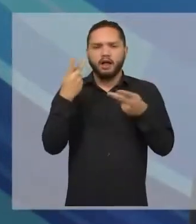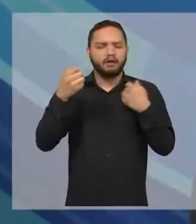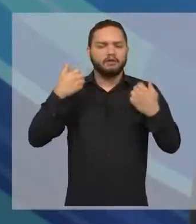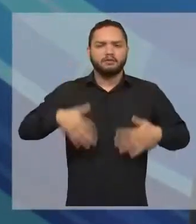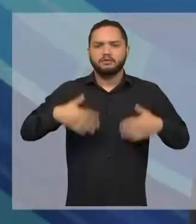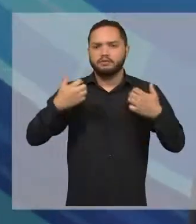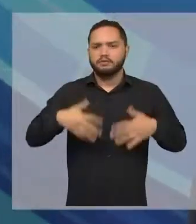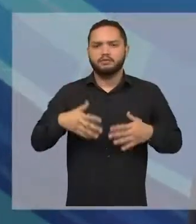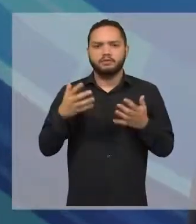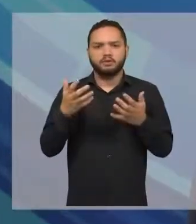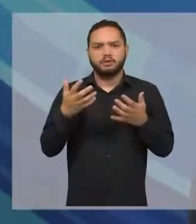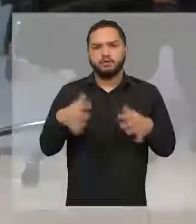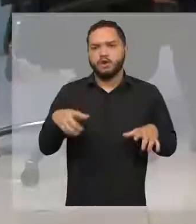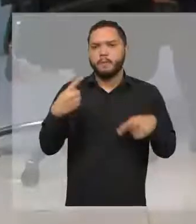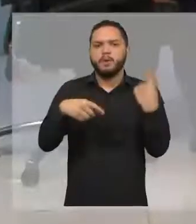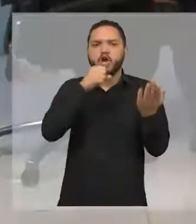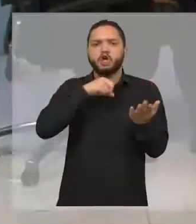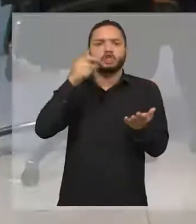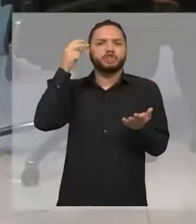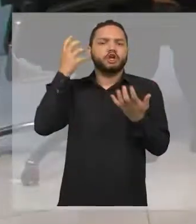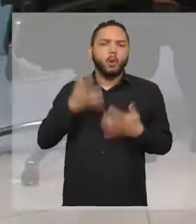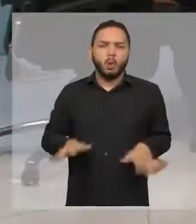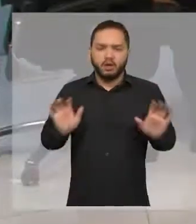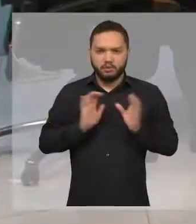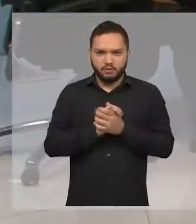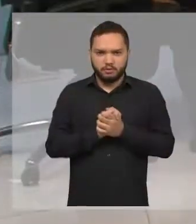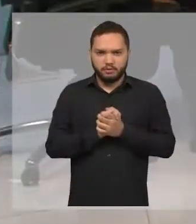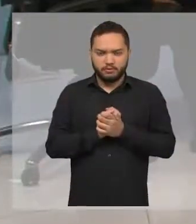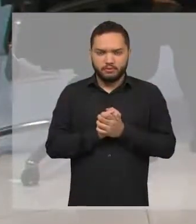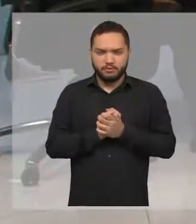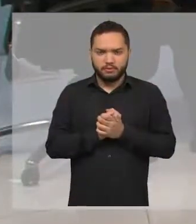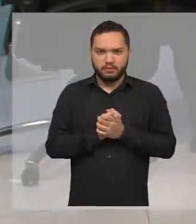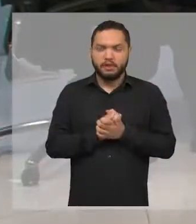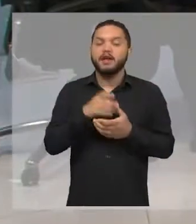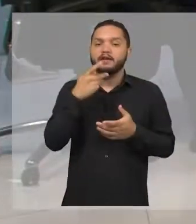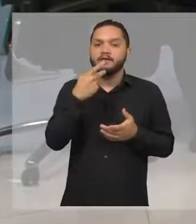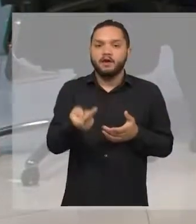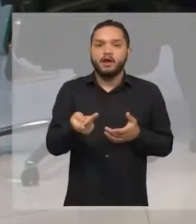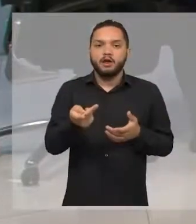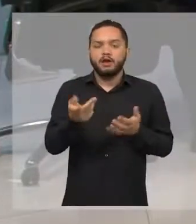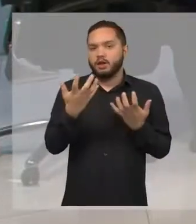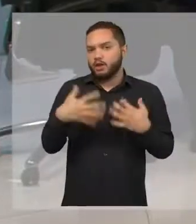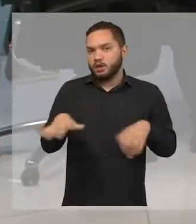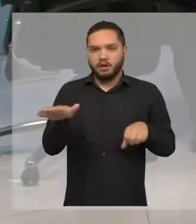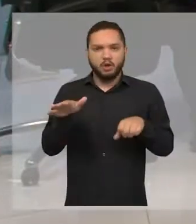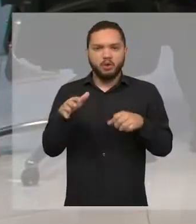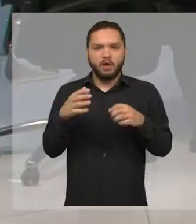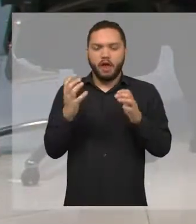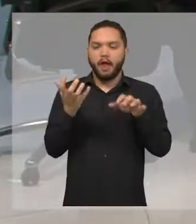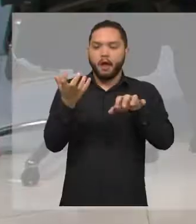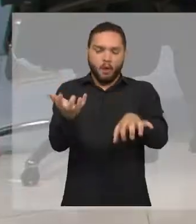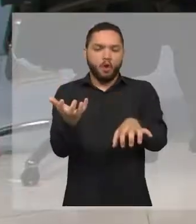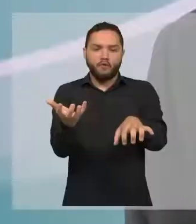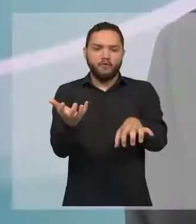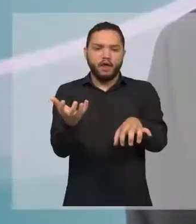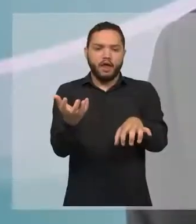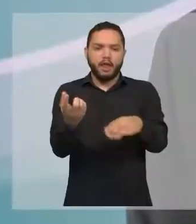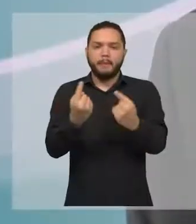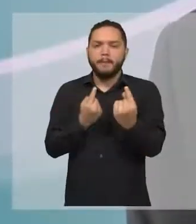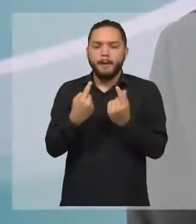atos. Então, cada lado, os racistas do regime decaído na África do Sul e os guerrilheiros